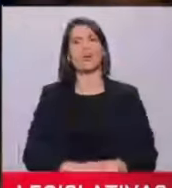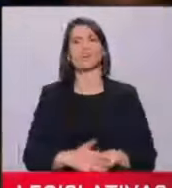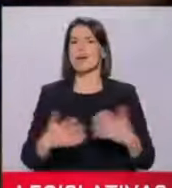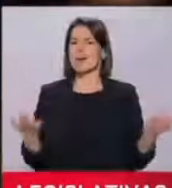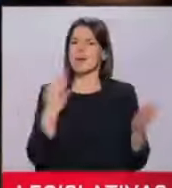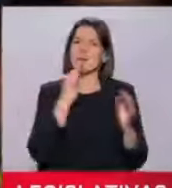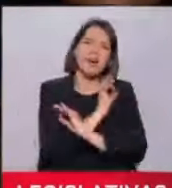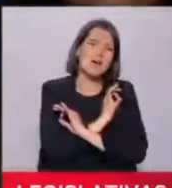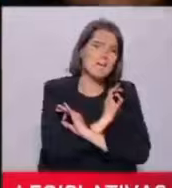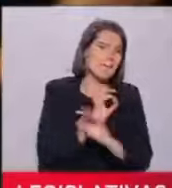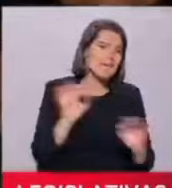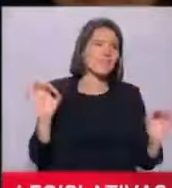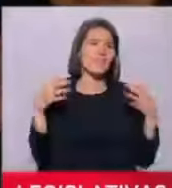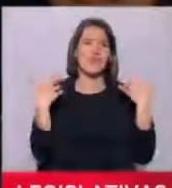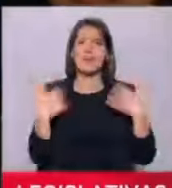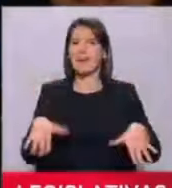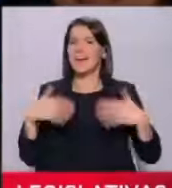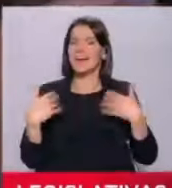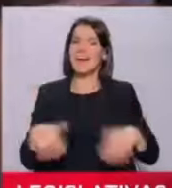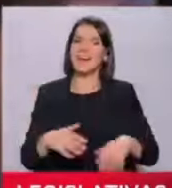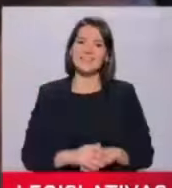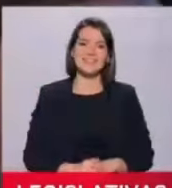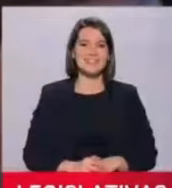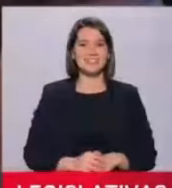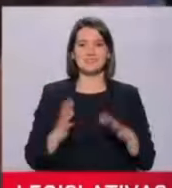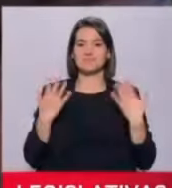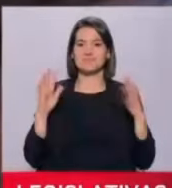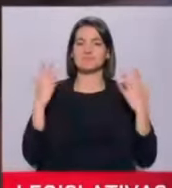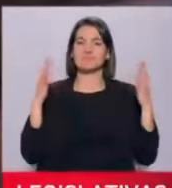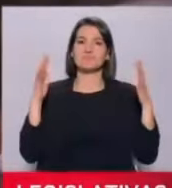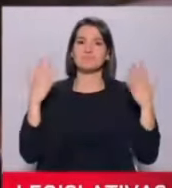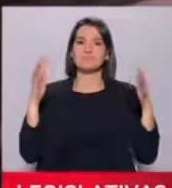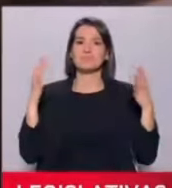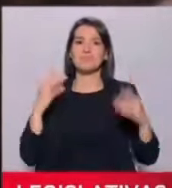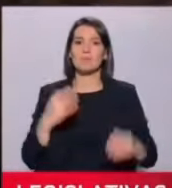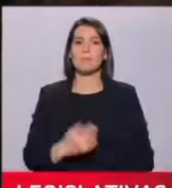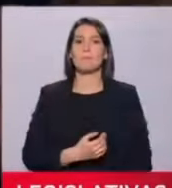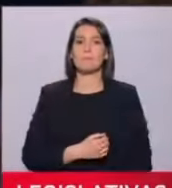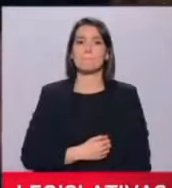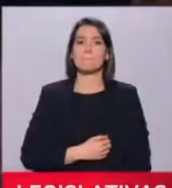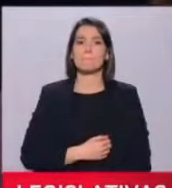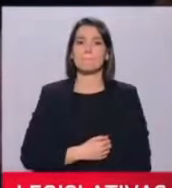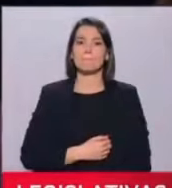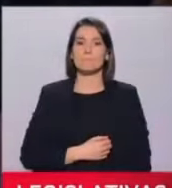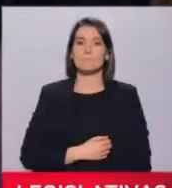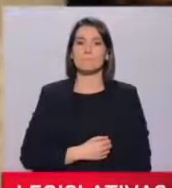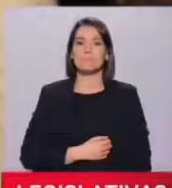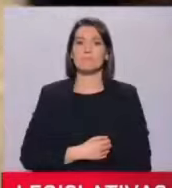incrível é incrível E aí